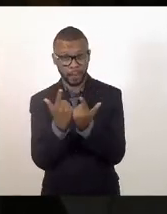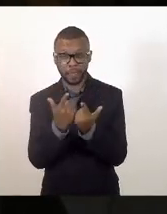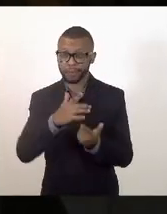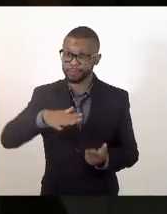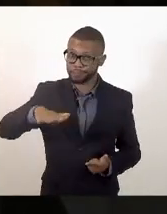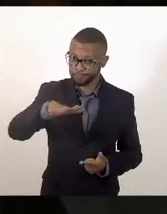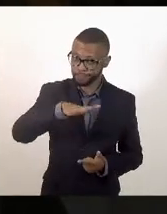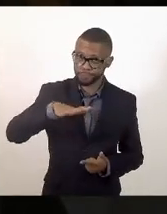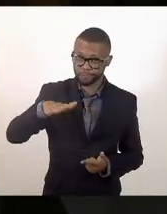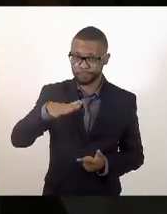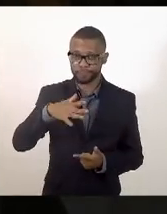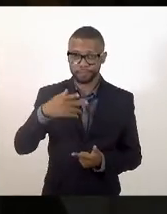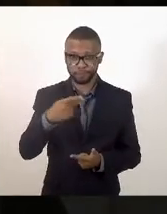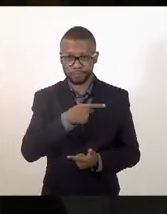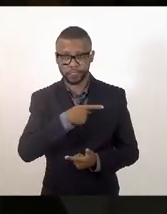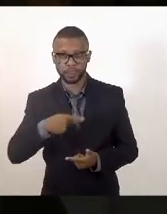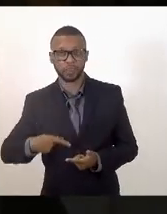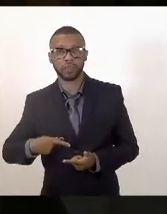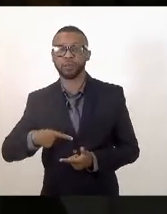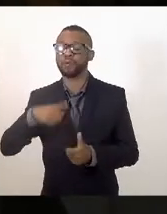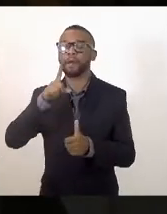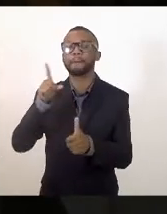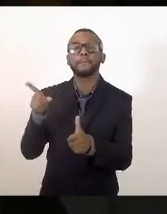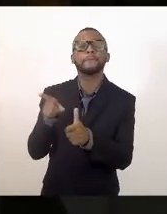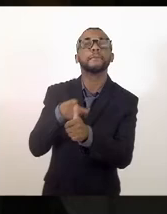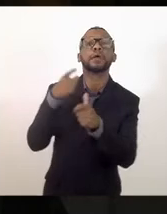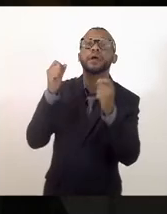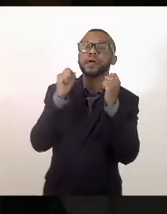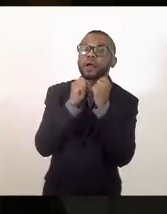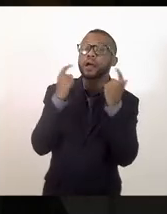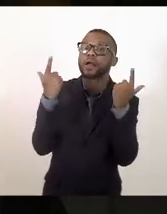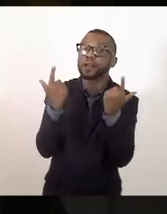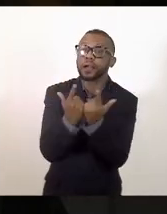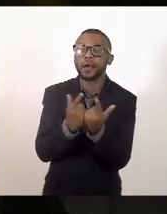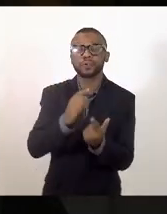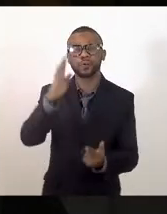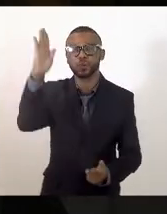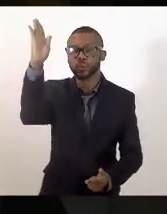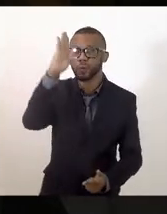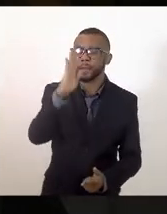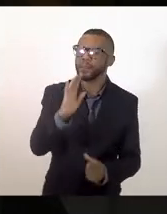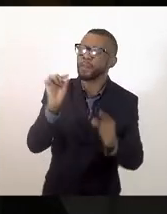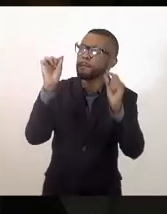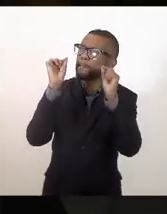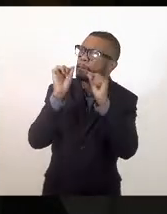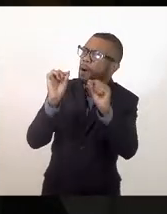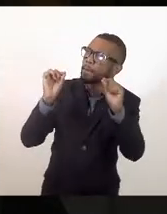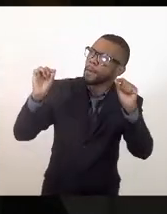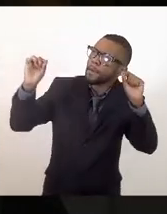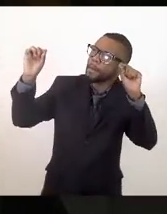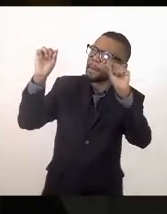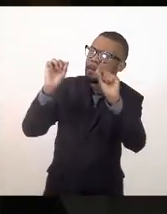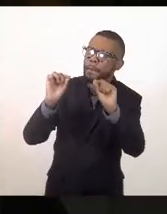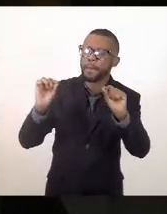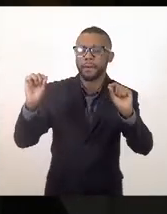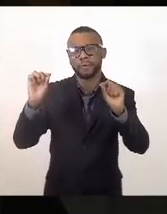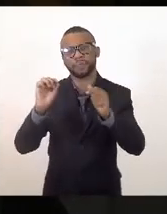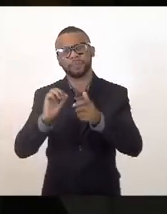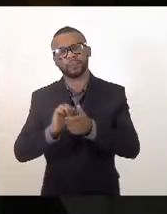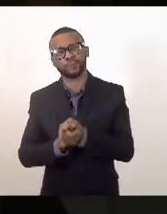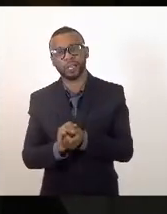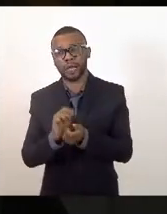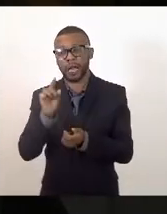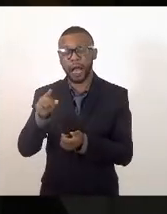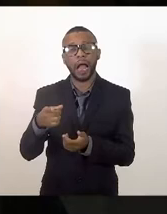presidente, foi a primeira Assembleia Legislativa do Brasil a cassar um mandato